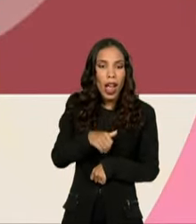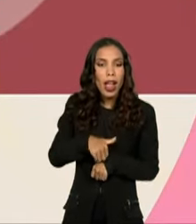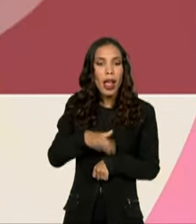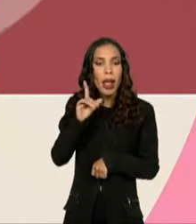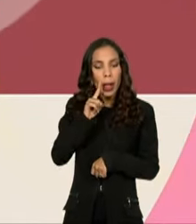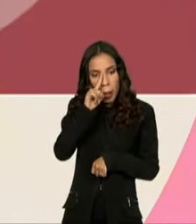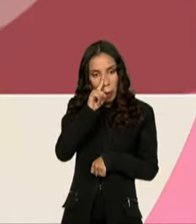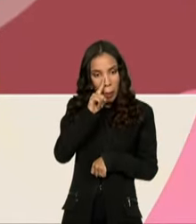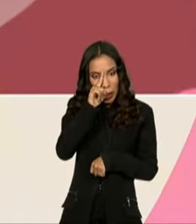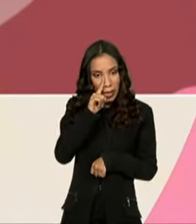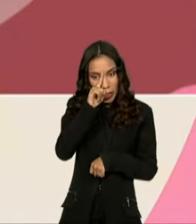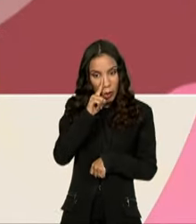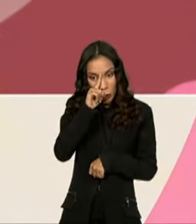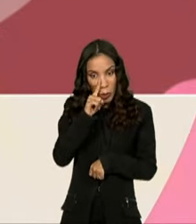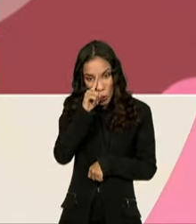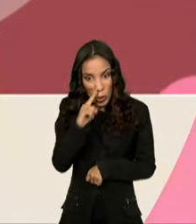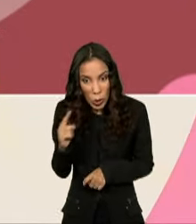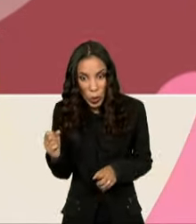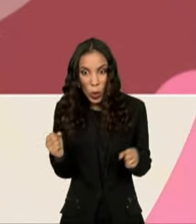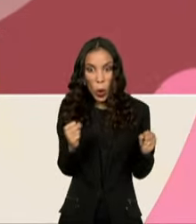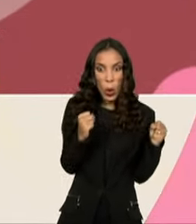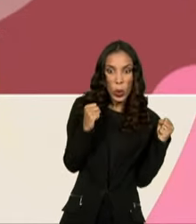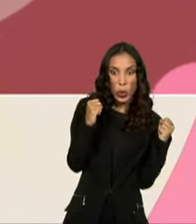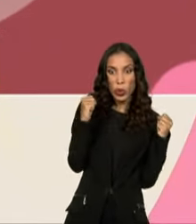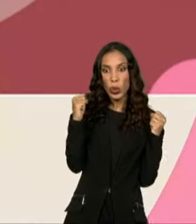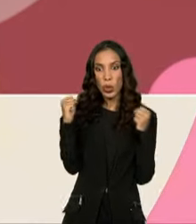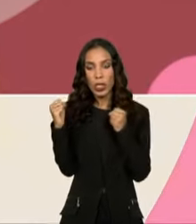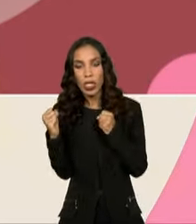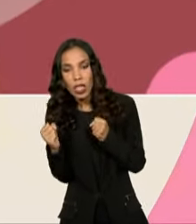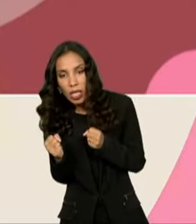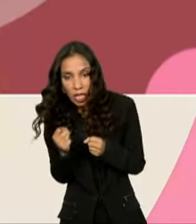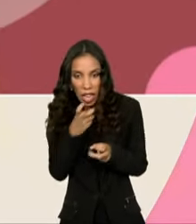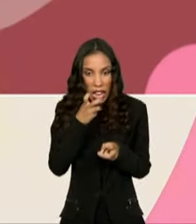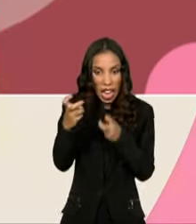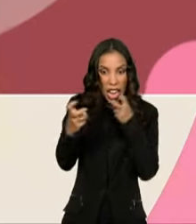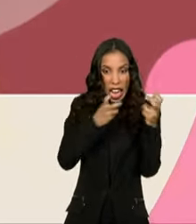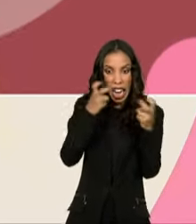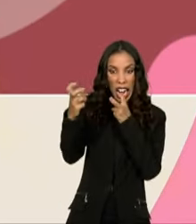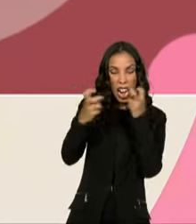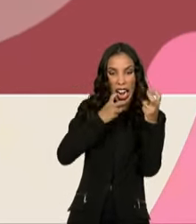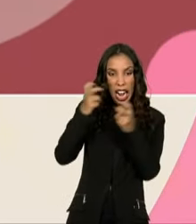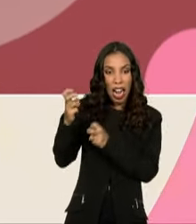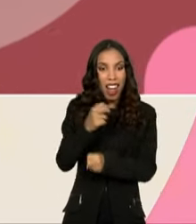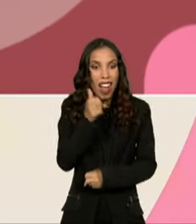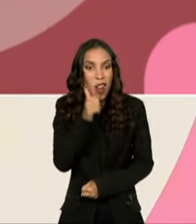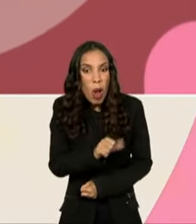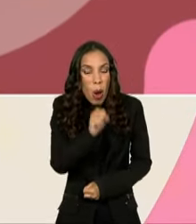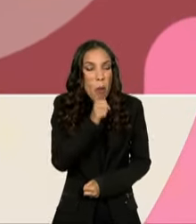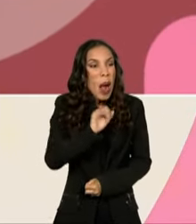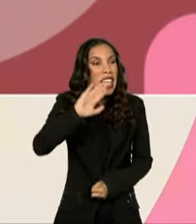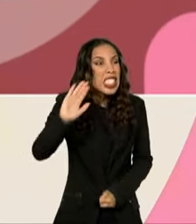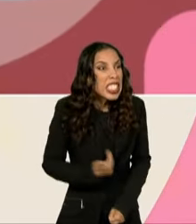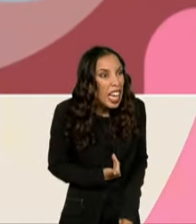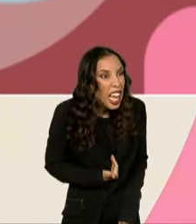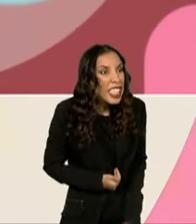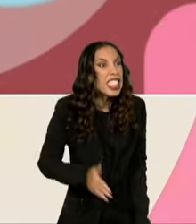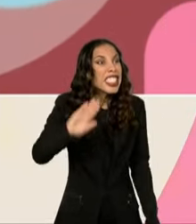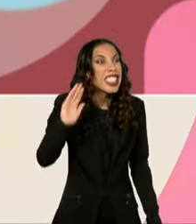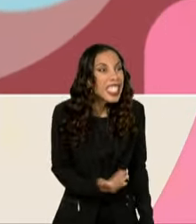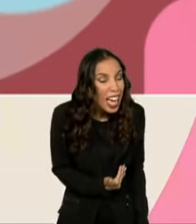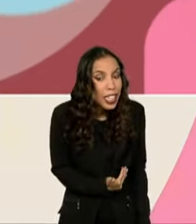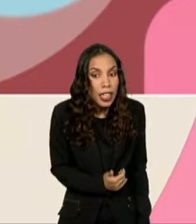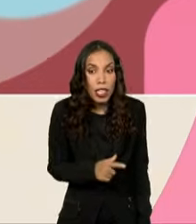perigoso aí. Porque o barco fazia assim e eu agarrava na escada. Eles gritavam em cruzeiro, mãe, sai daí,